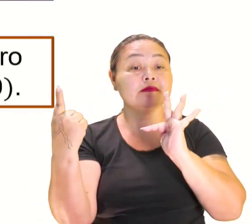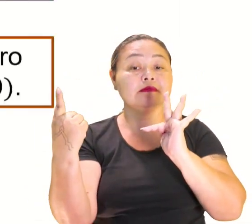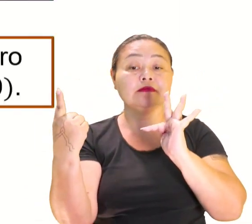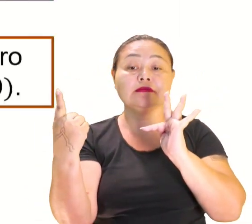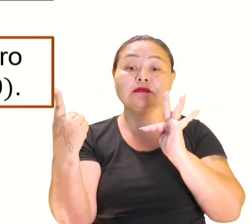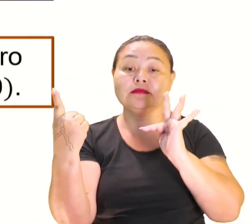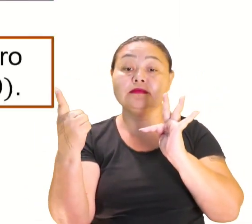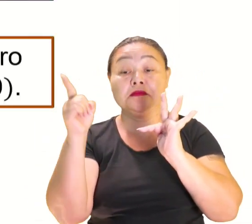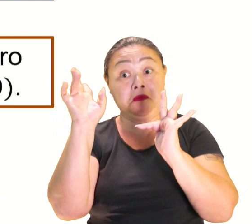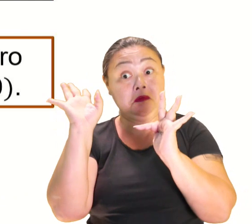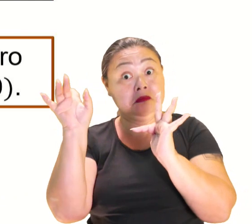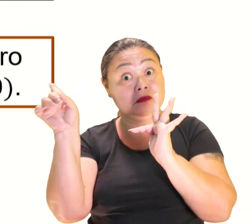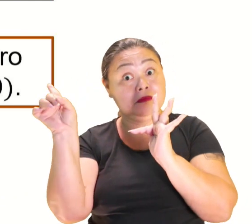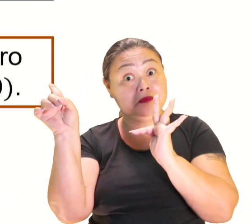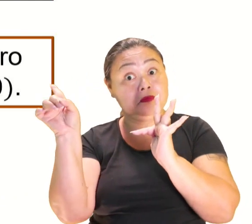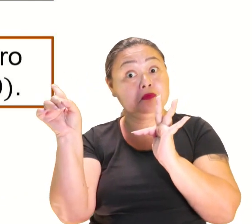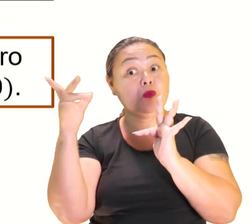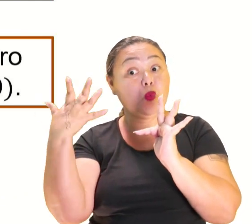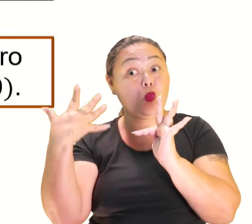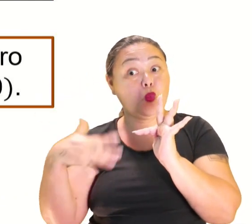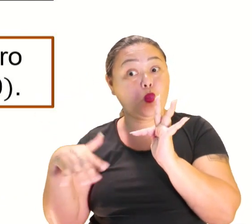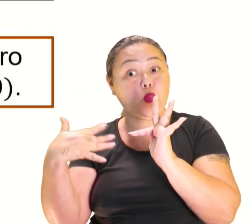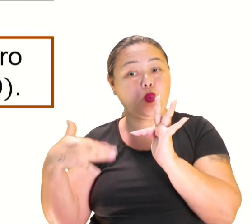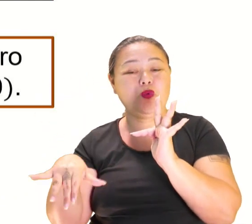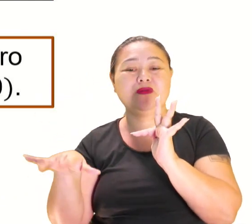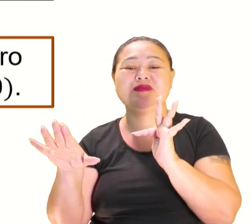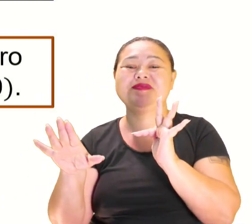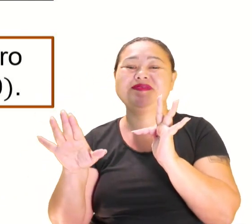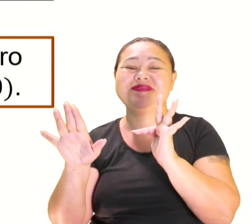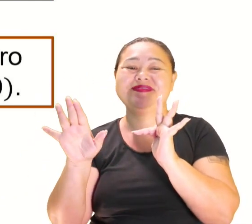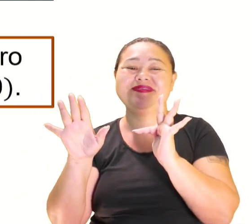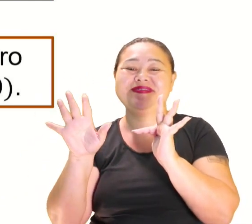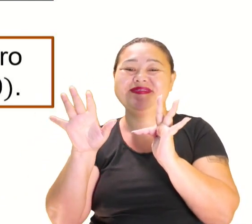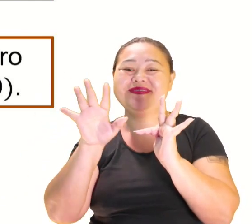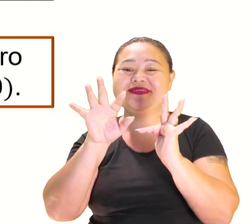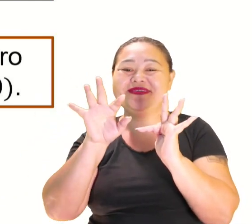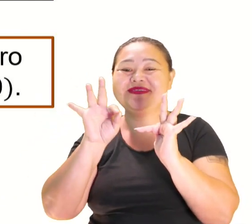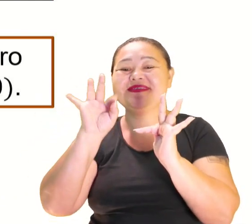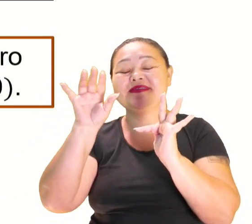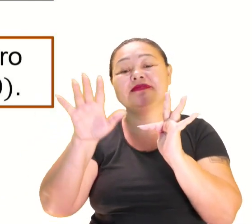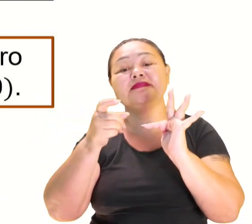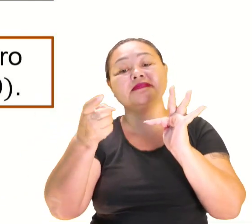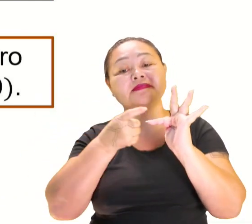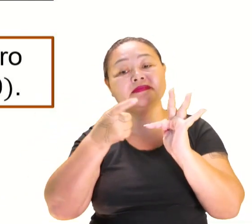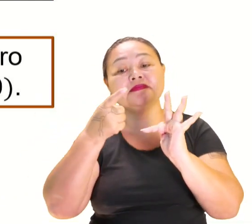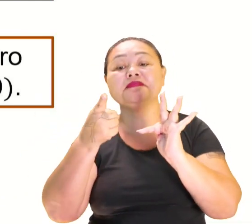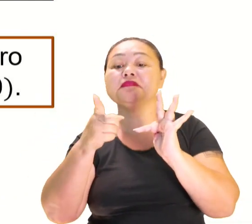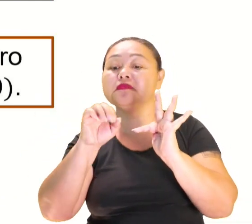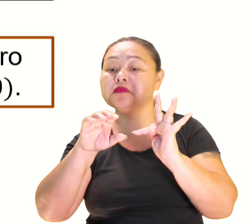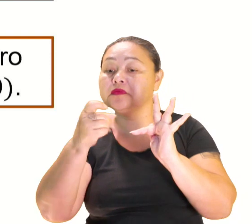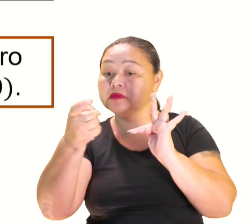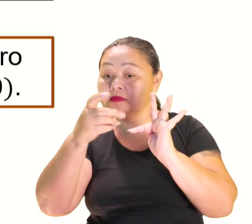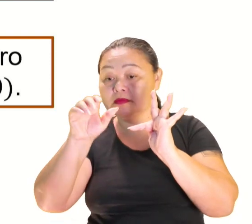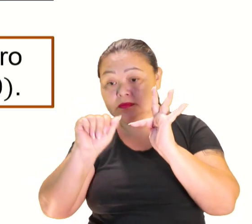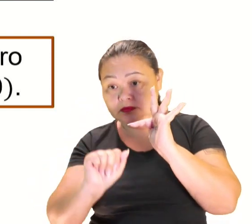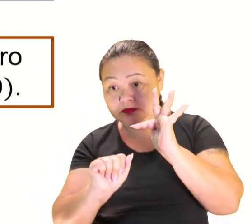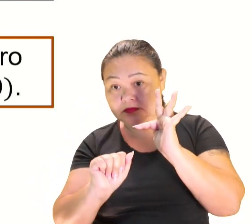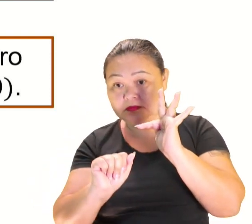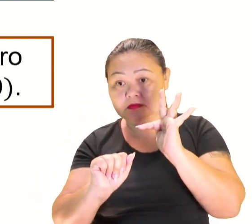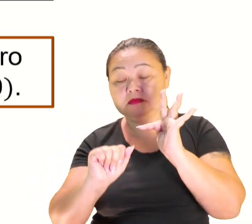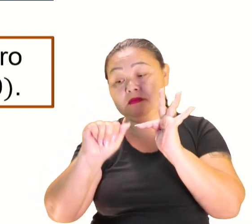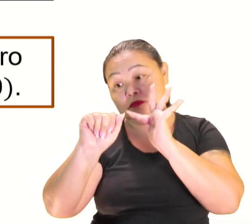AX, eita, vai na finta, viu? A função é igual ao logaritmo de x na base A. Onde esse A é um